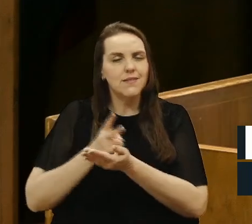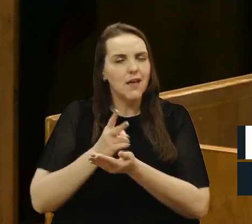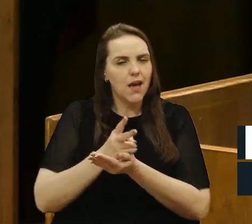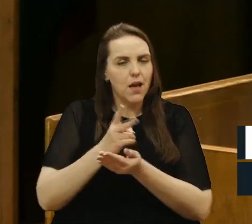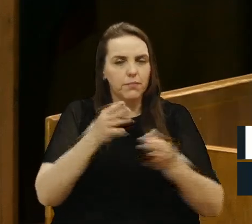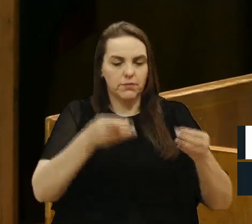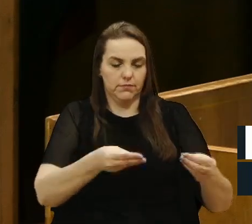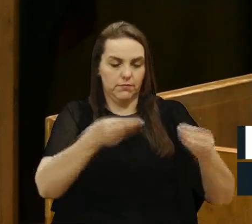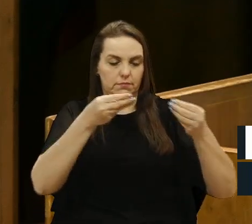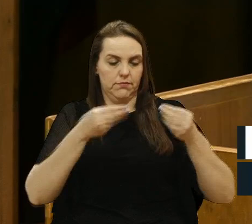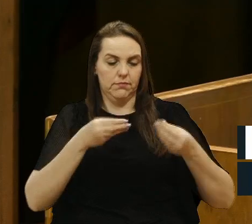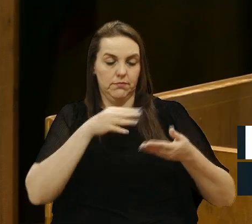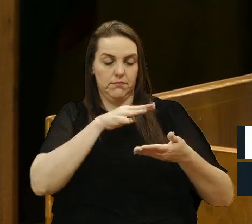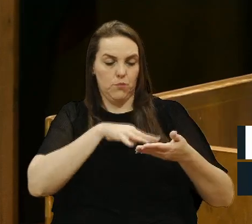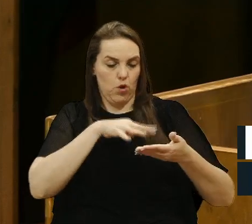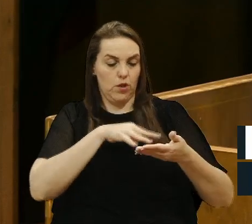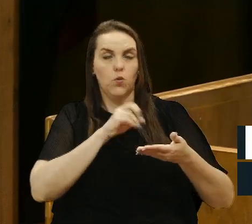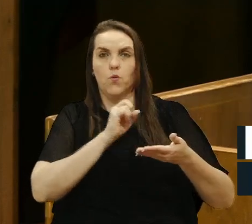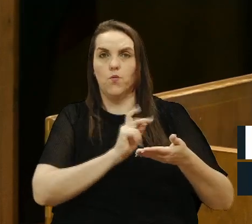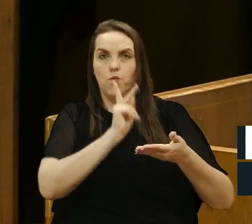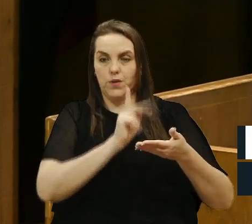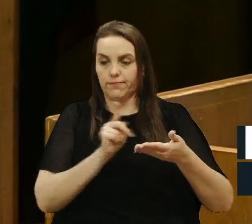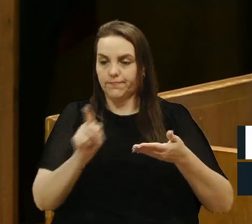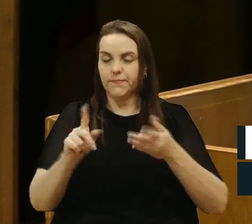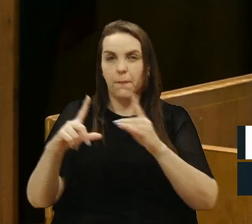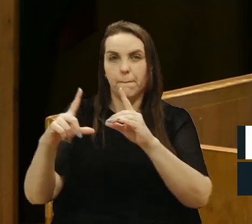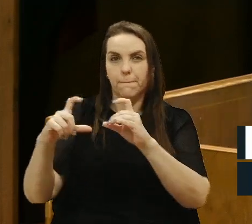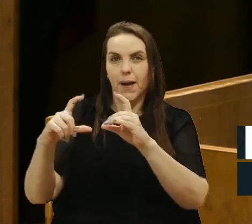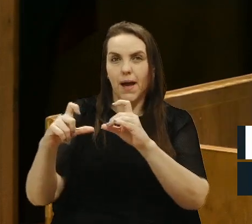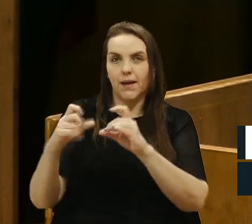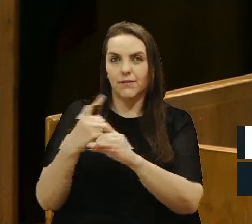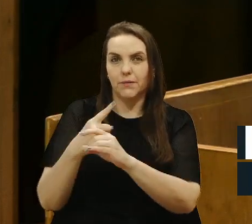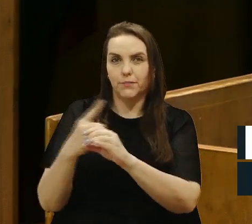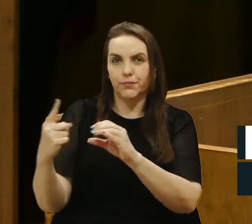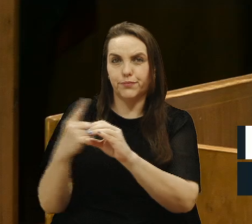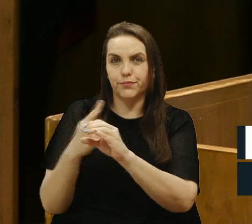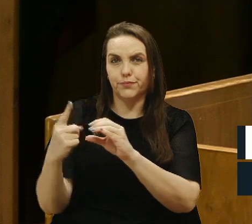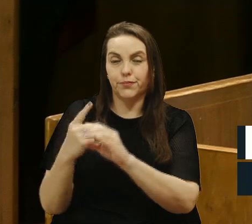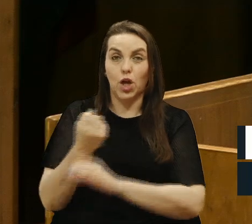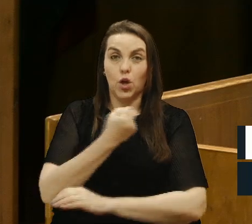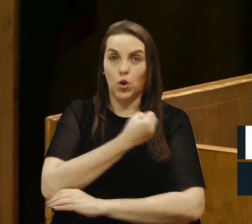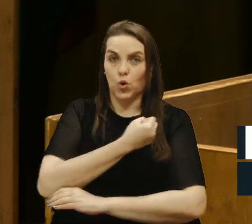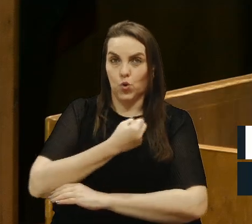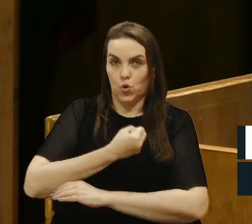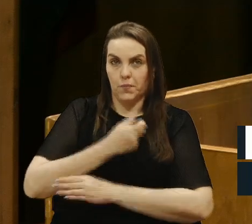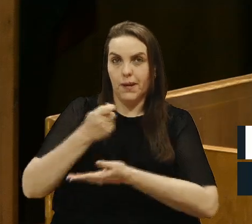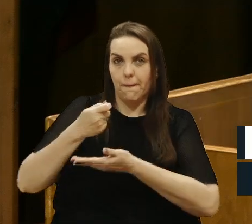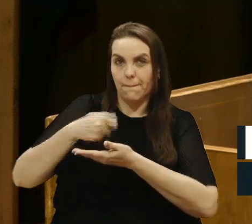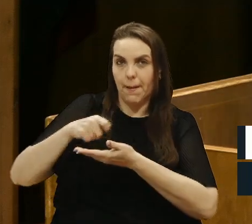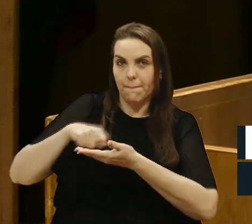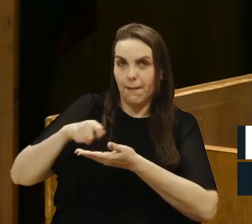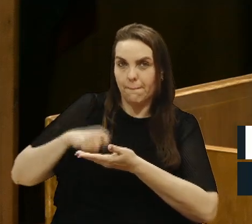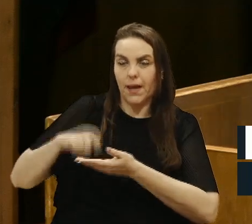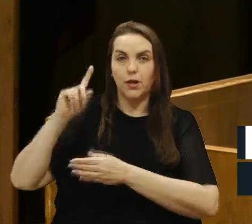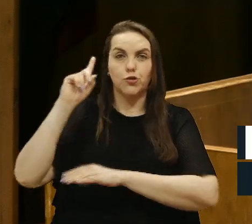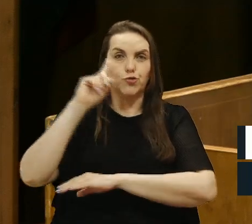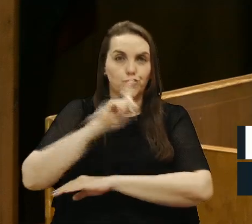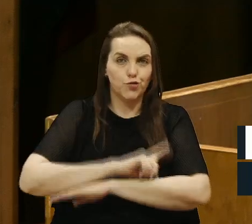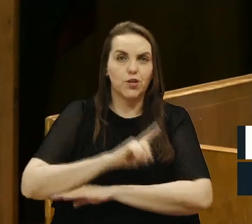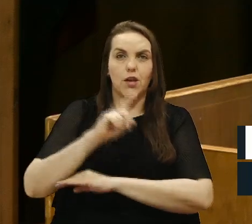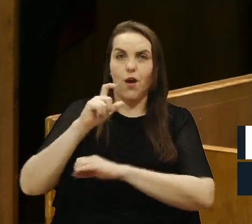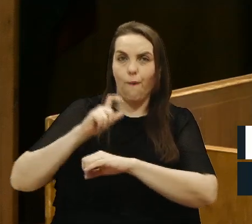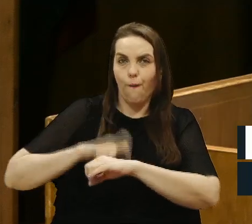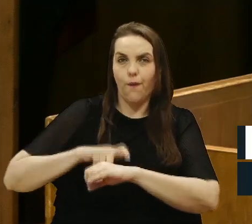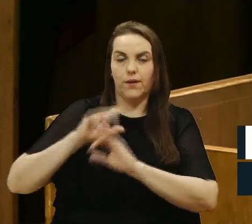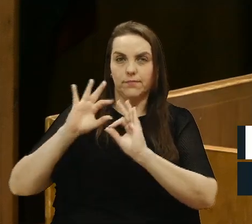a conta, fotografe o contador da luz com a numeração que está ali, coloque data, hora e